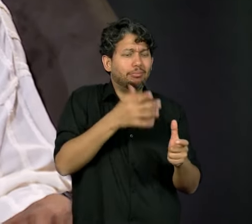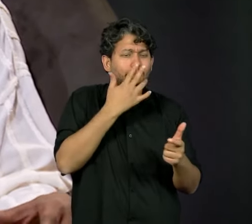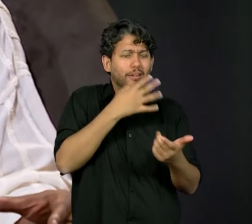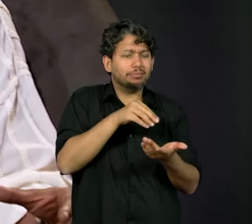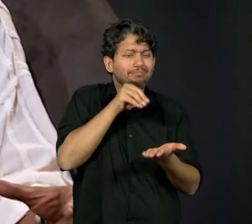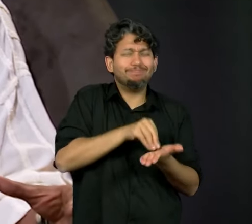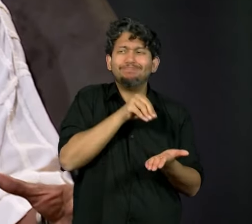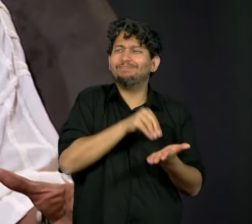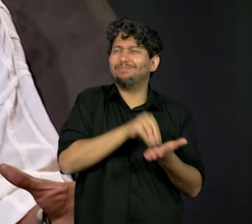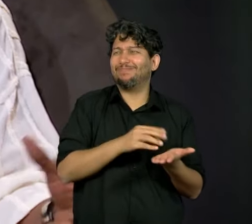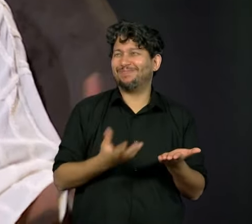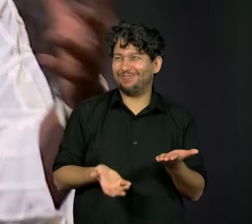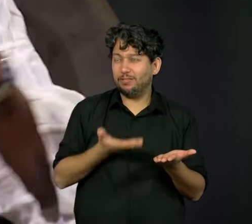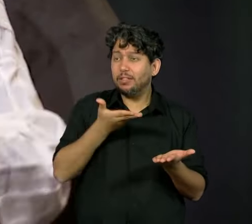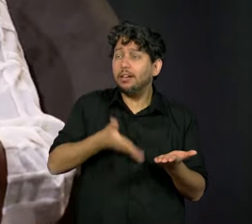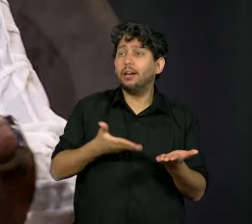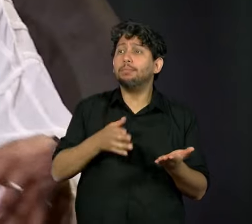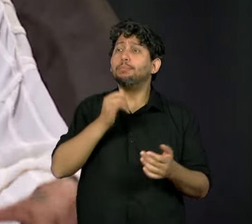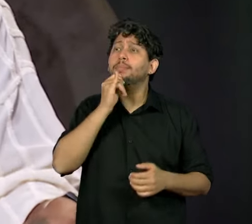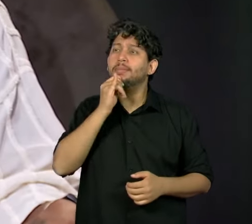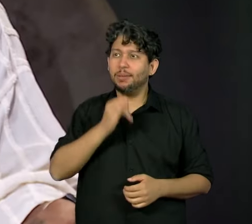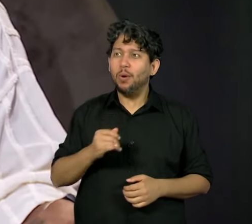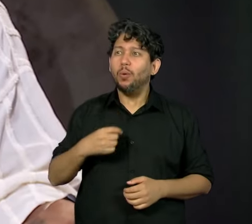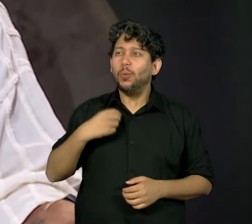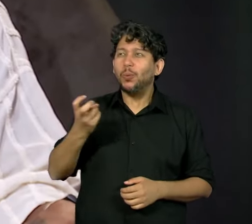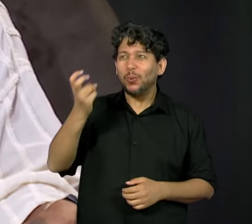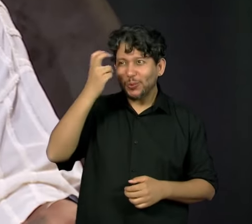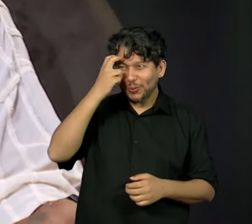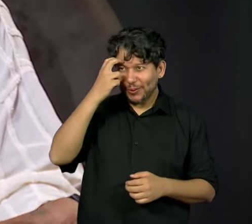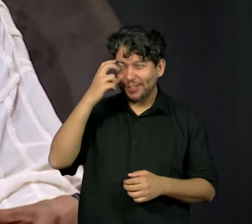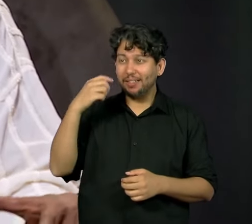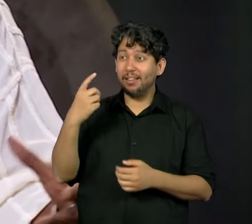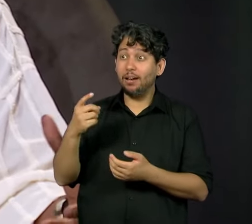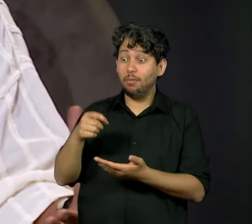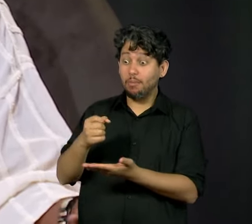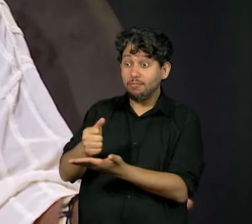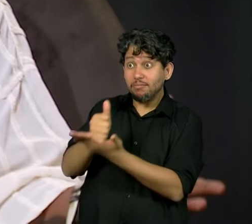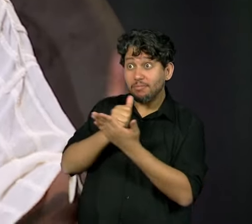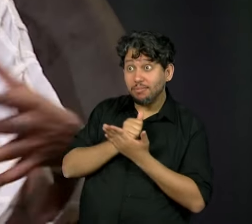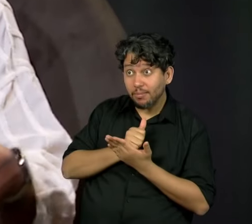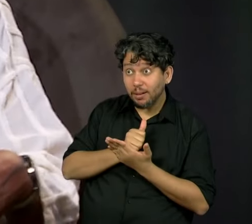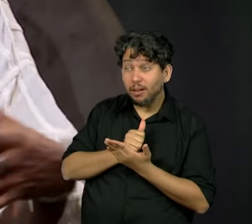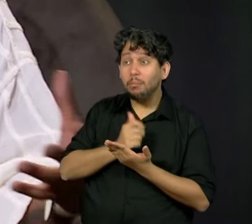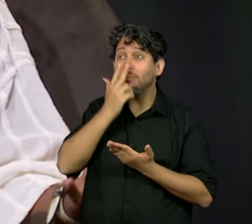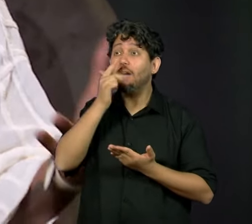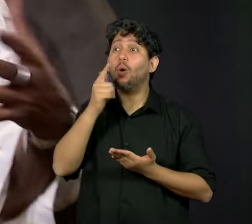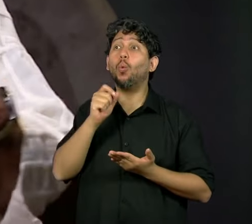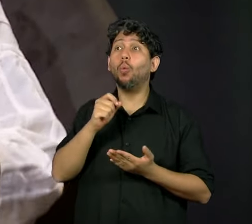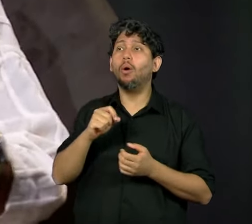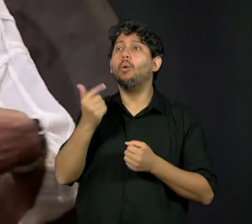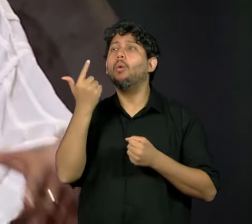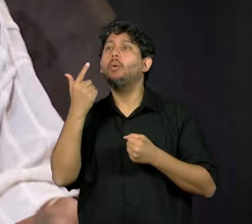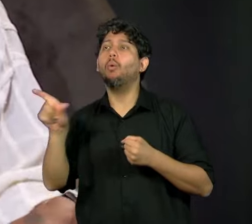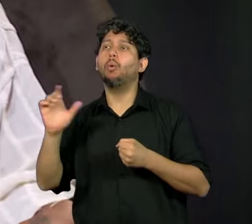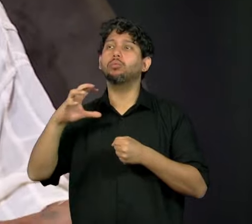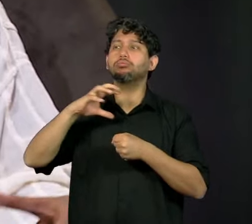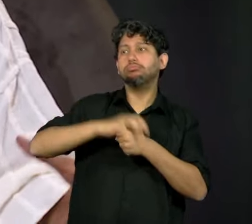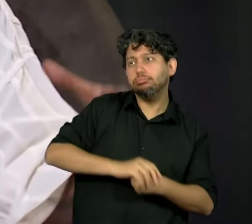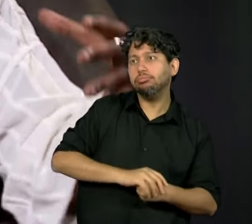cultura que quando chega aqui, a principal ferramenta dela é a dominação, né, a